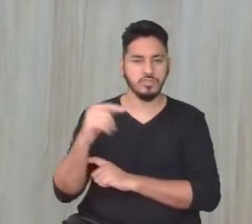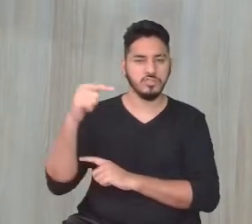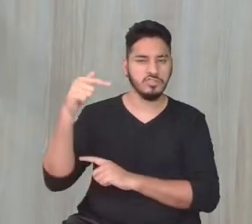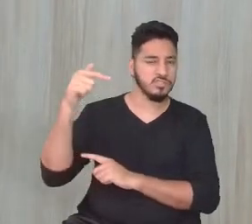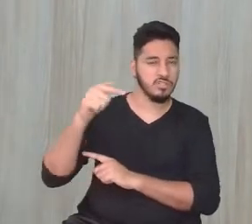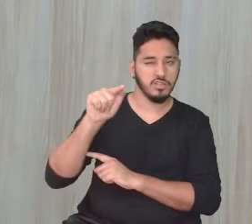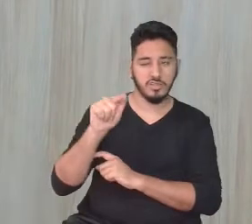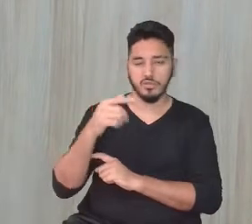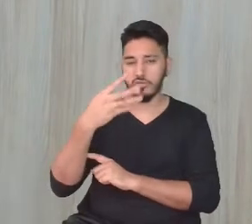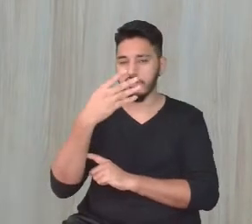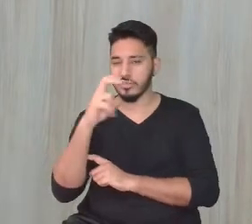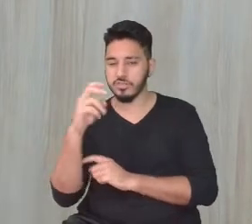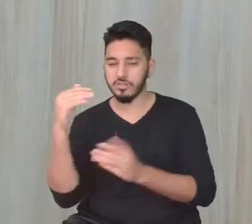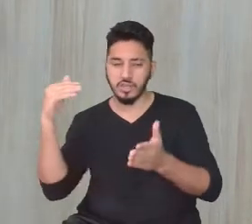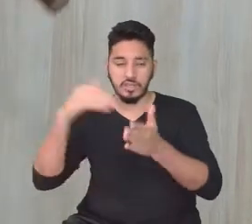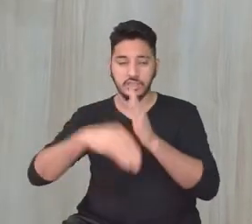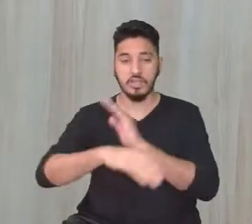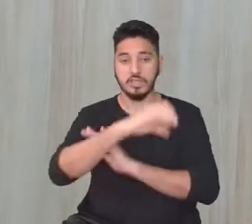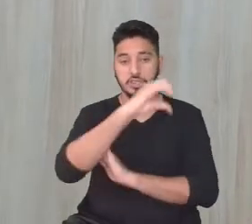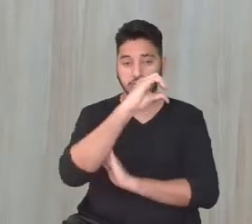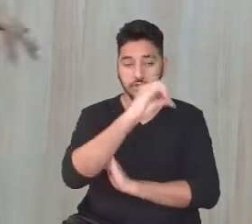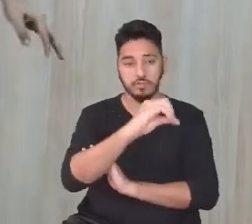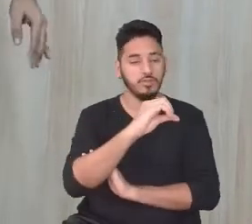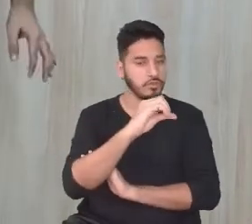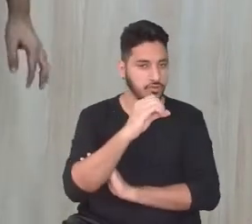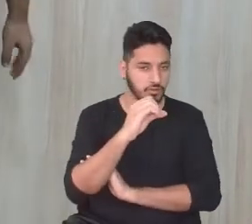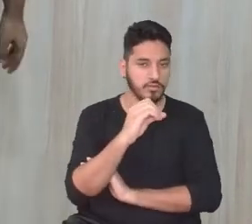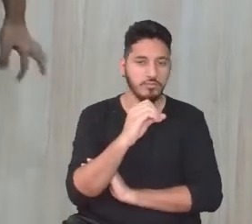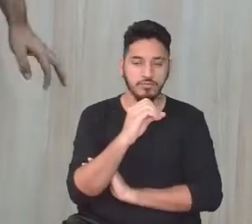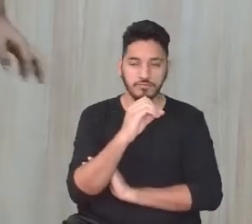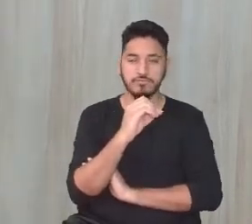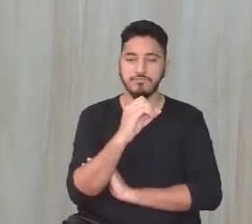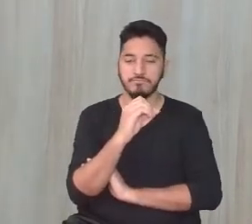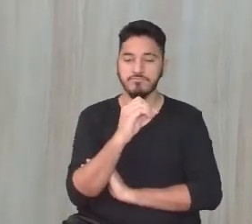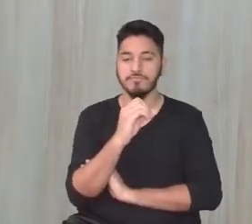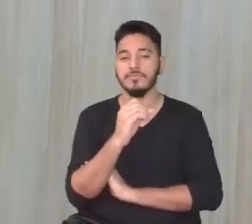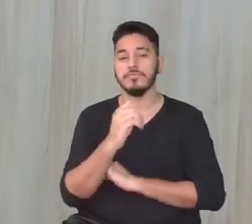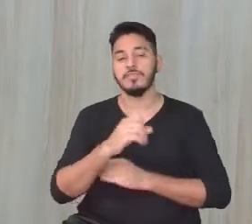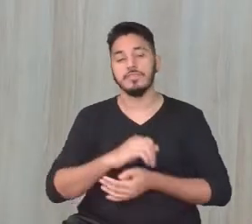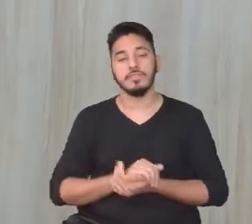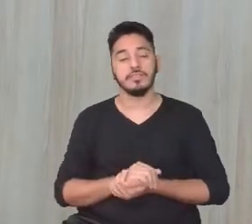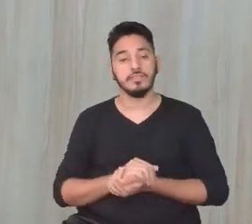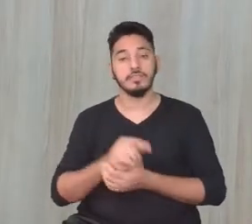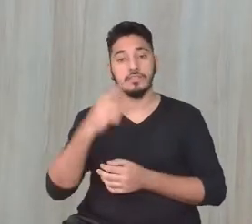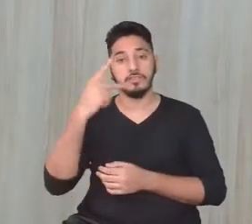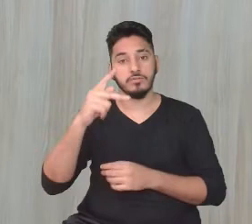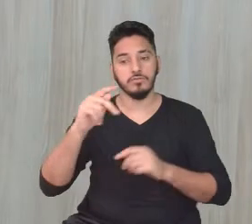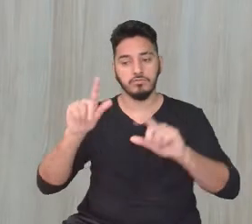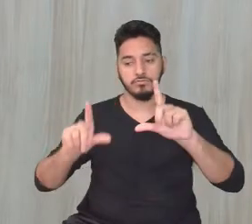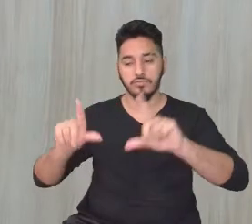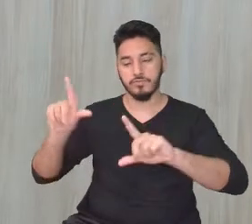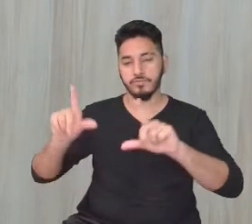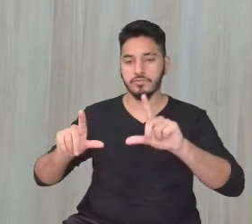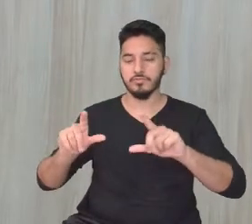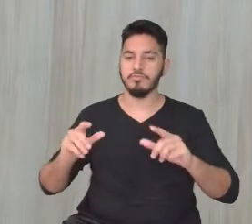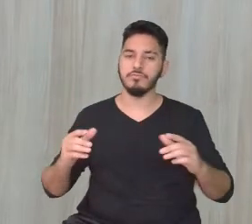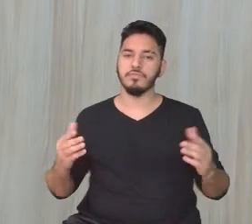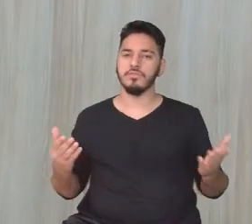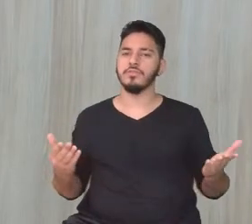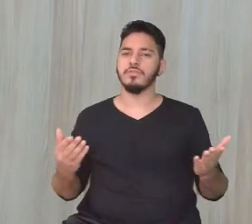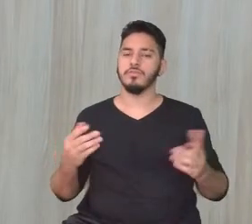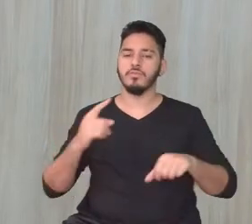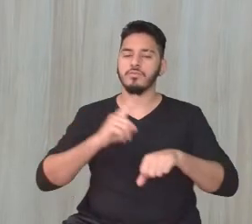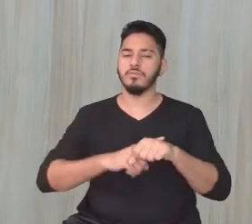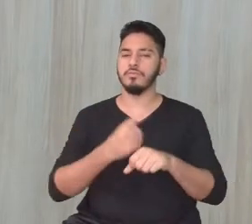das 7:45 avance até às 9:00 passando esse povo do Lito aqui na sua bom então